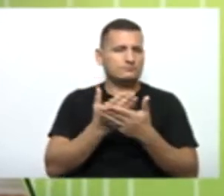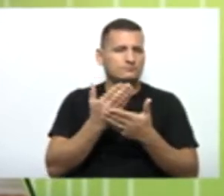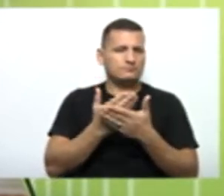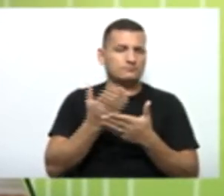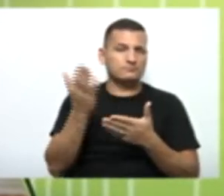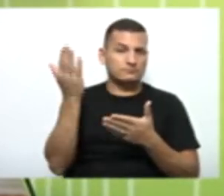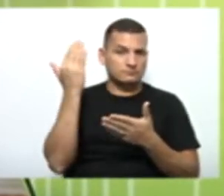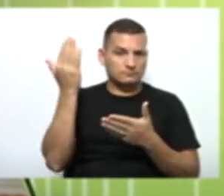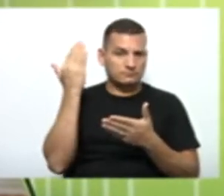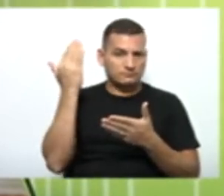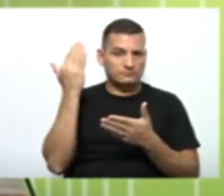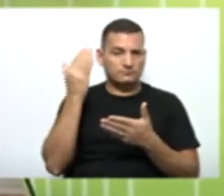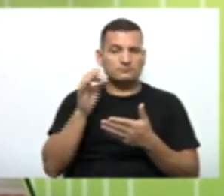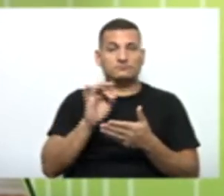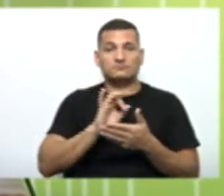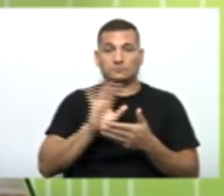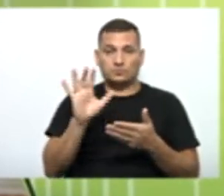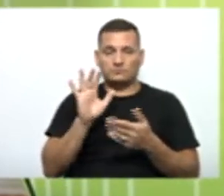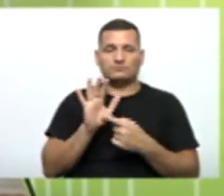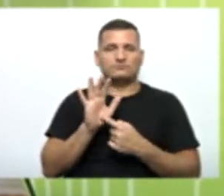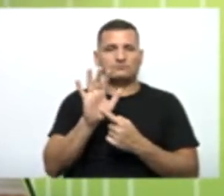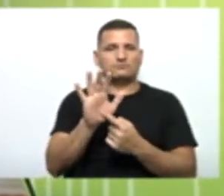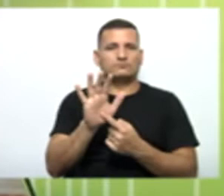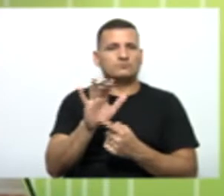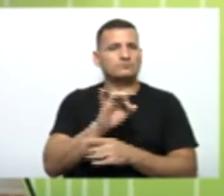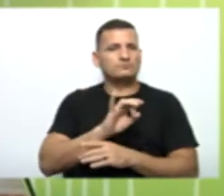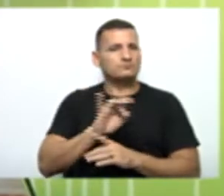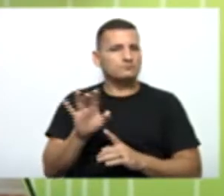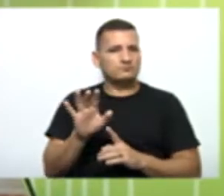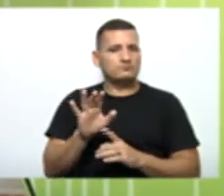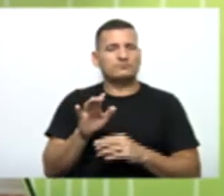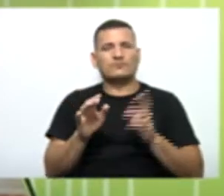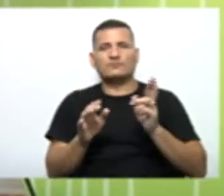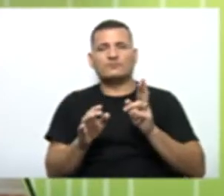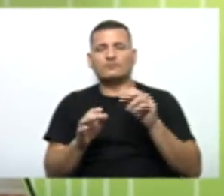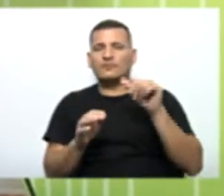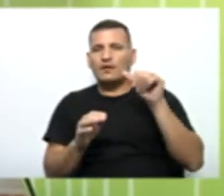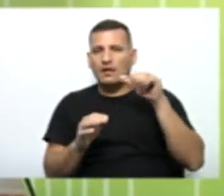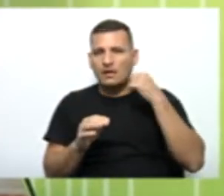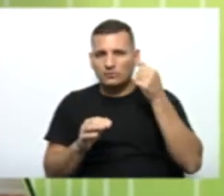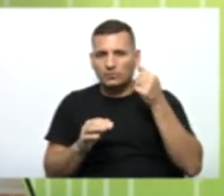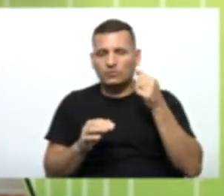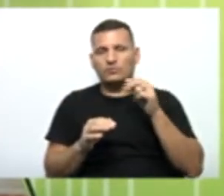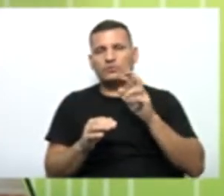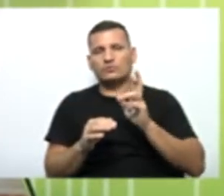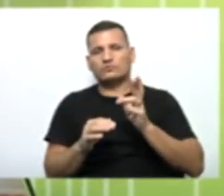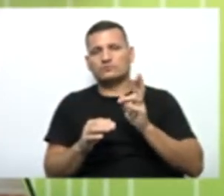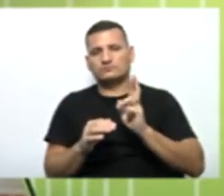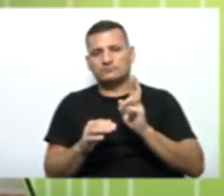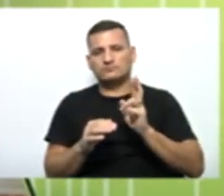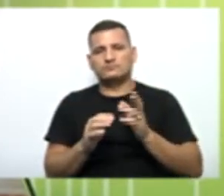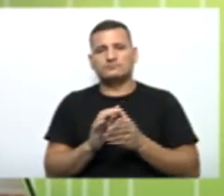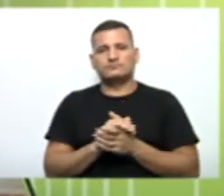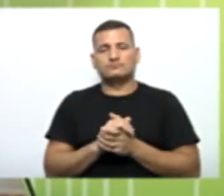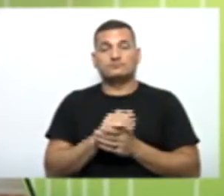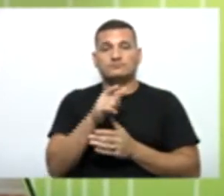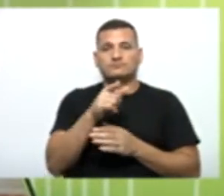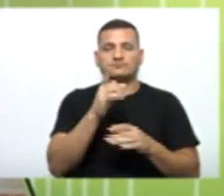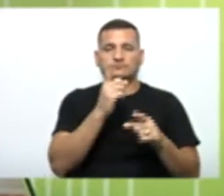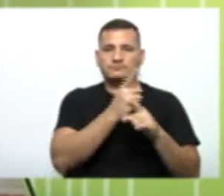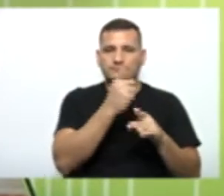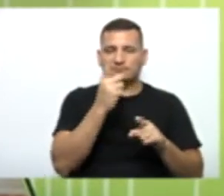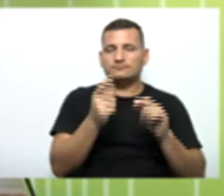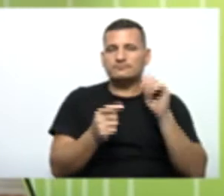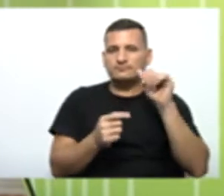a gente só mostrou ele, certo? Quem são os atores? Quem são? Você aprendeu a identificar quem são